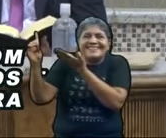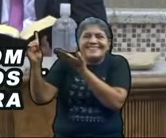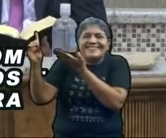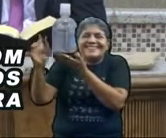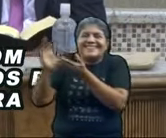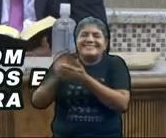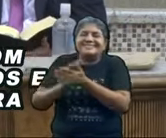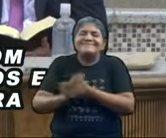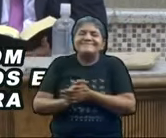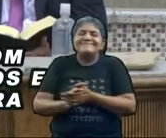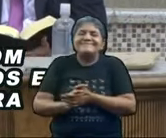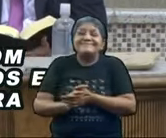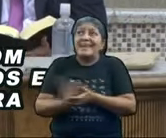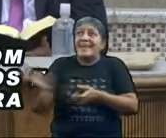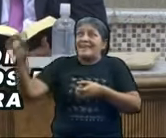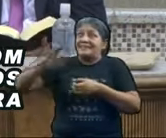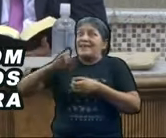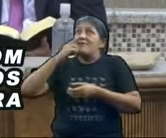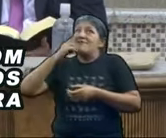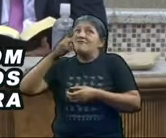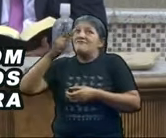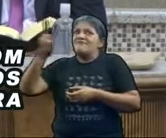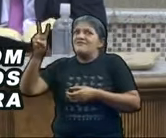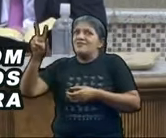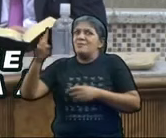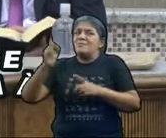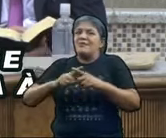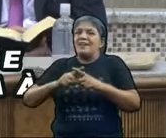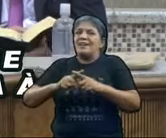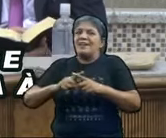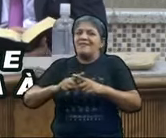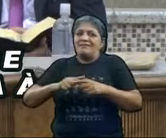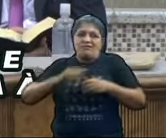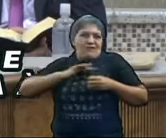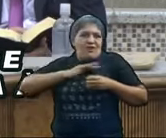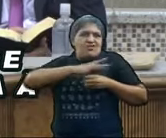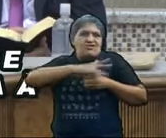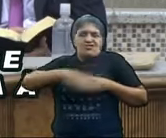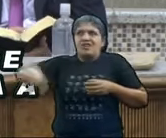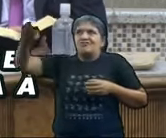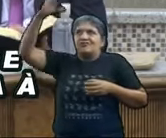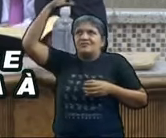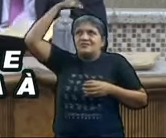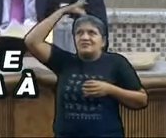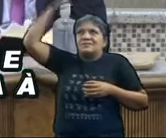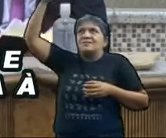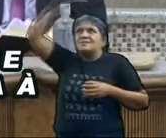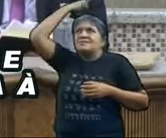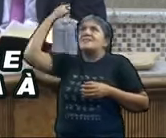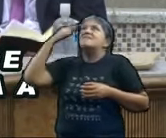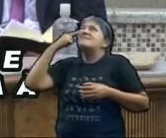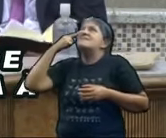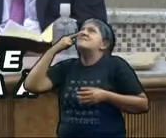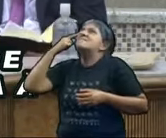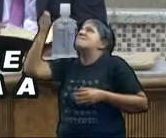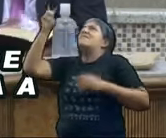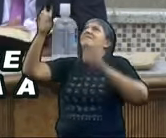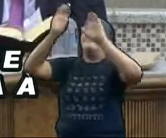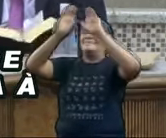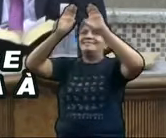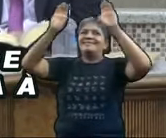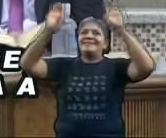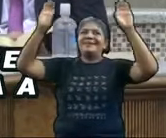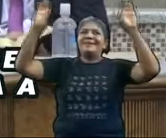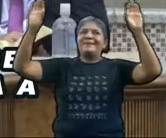Verso 55, mas ele estando cheio do Espírito Santo e fixando seus olhos aos céus,